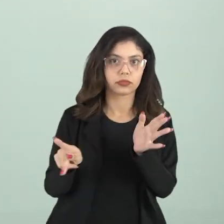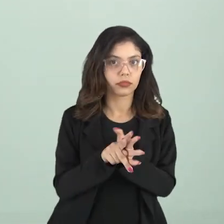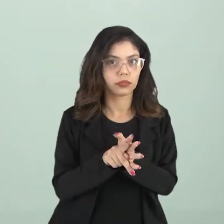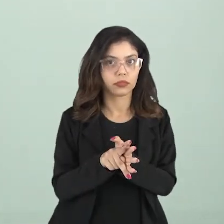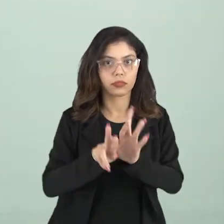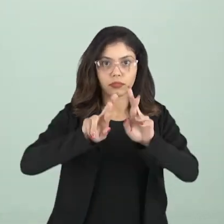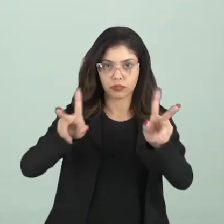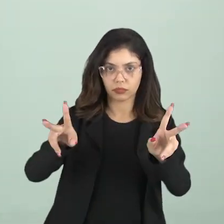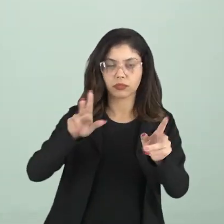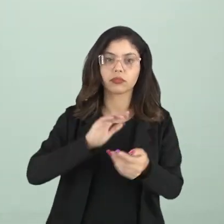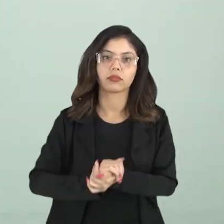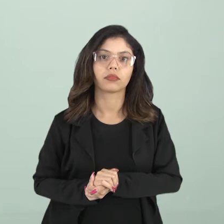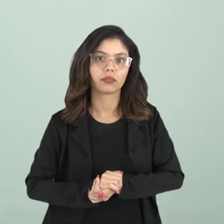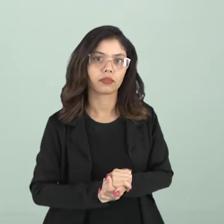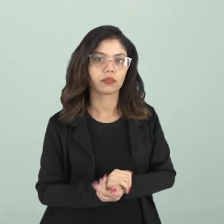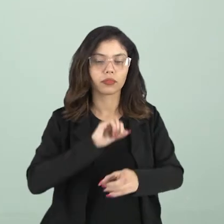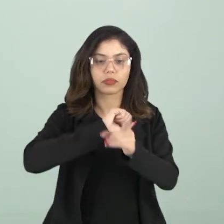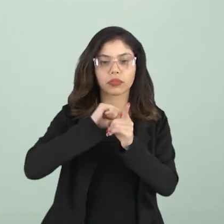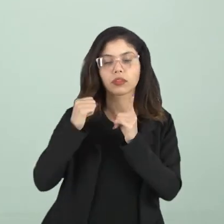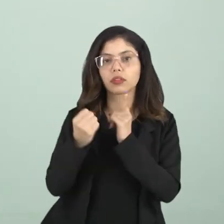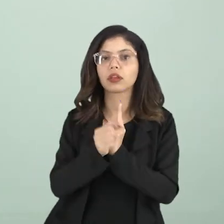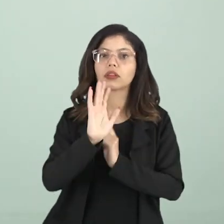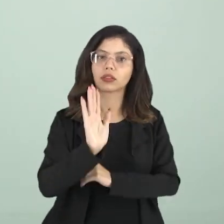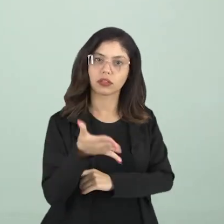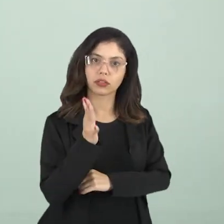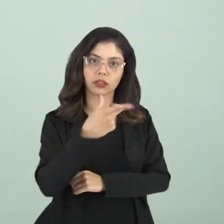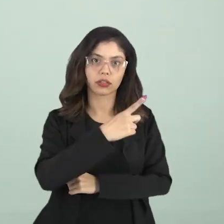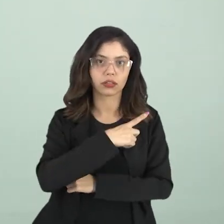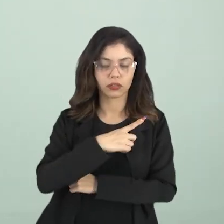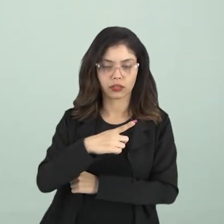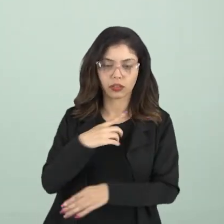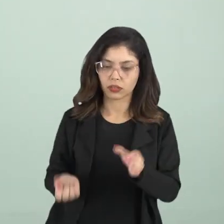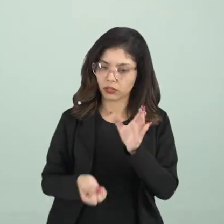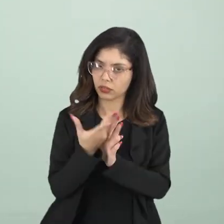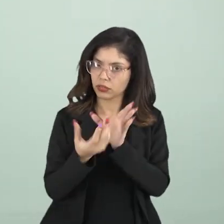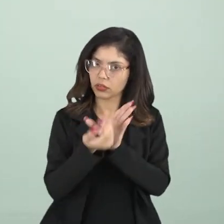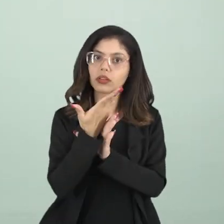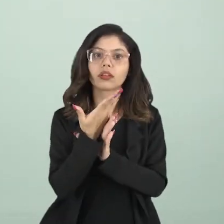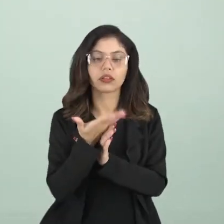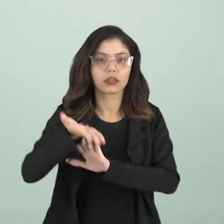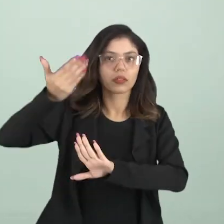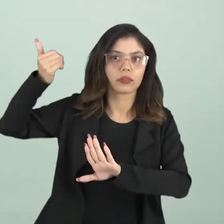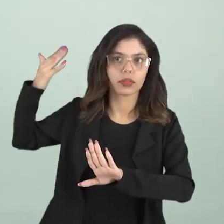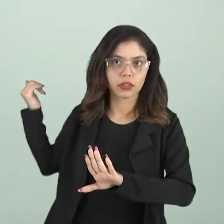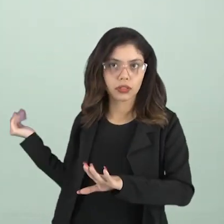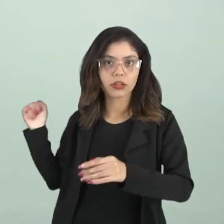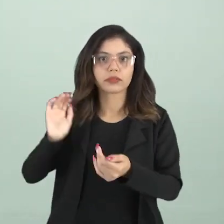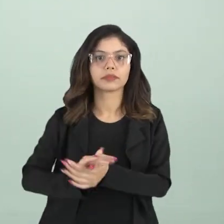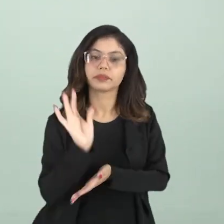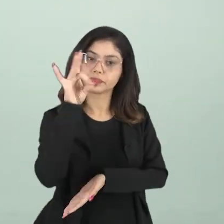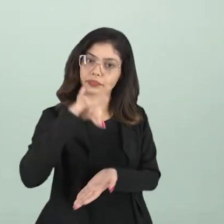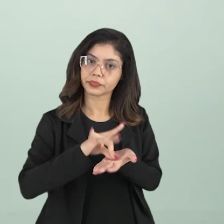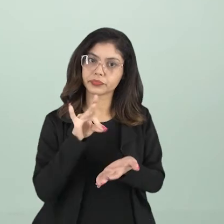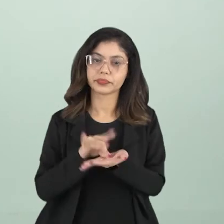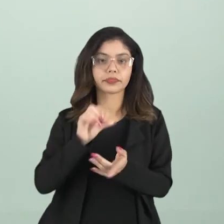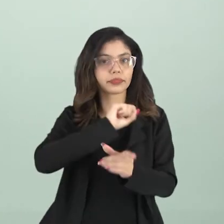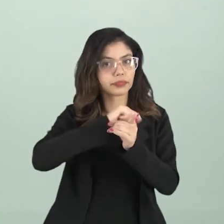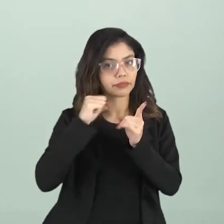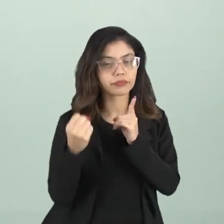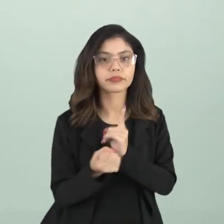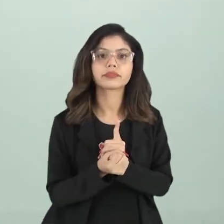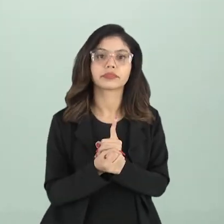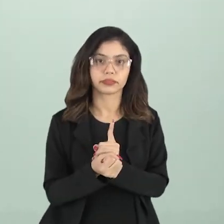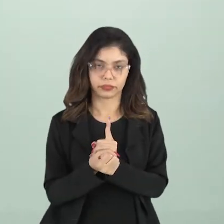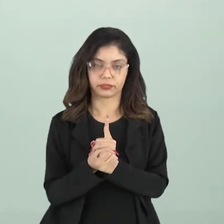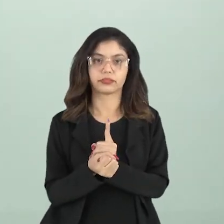absolutamente distintas de sociedades que já existiram no passado. Fato social, objeto